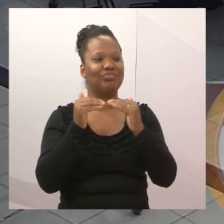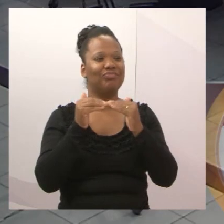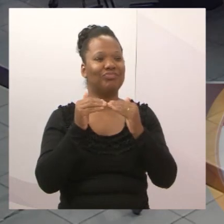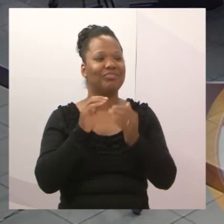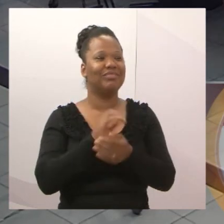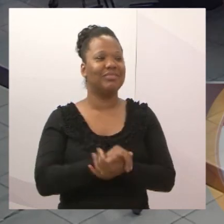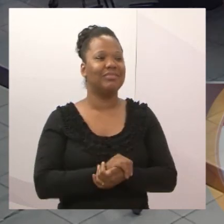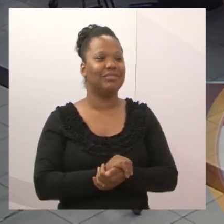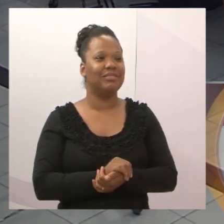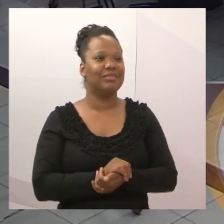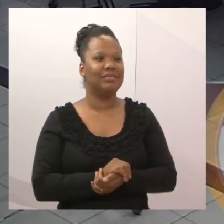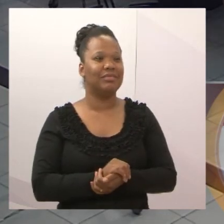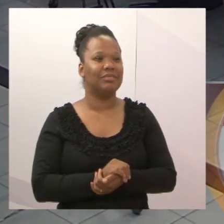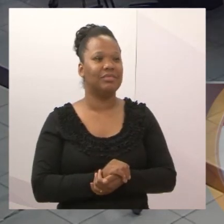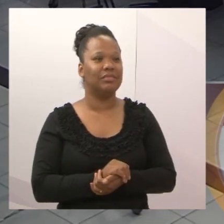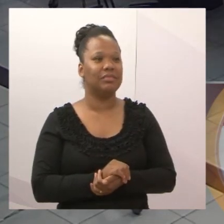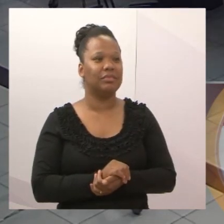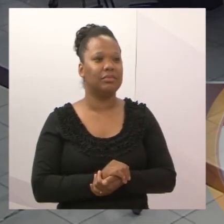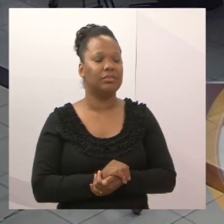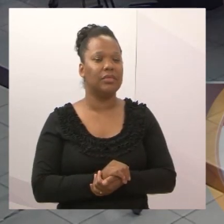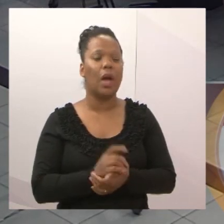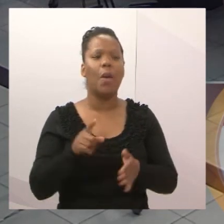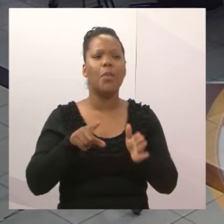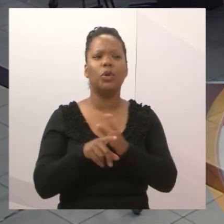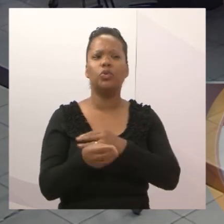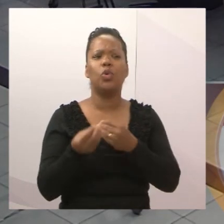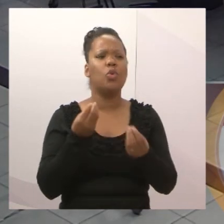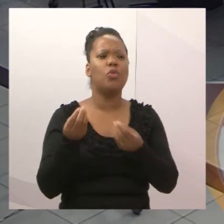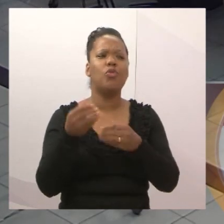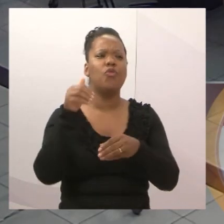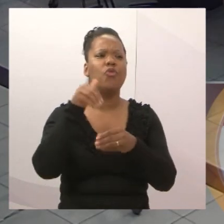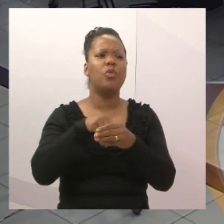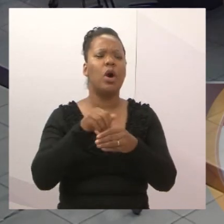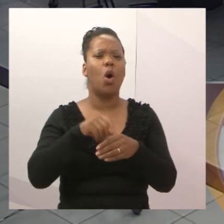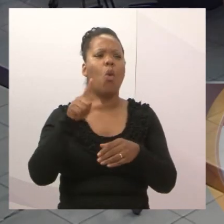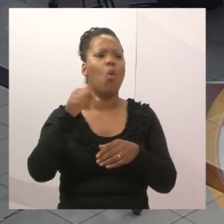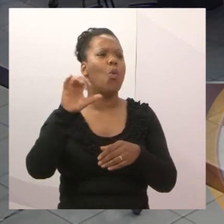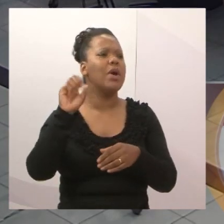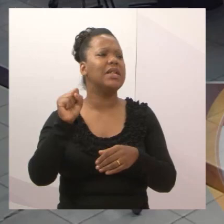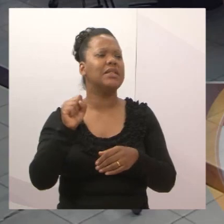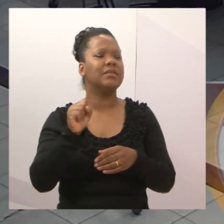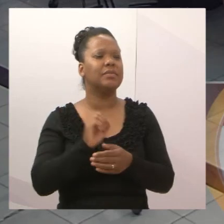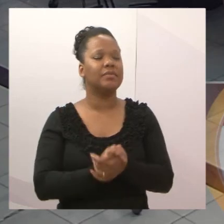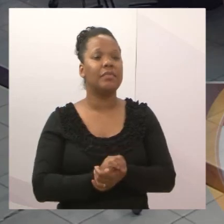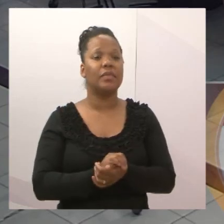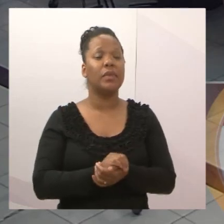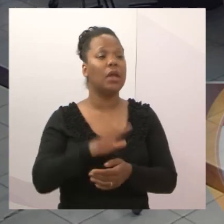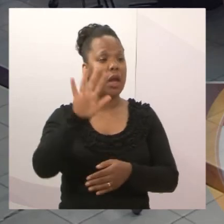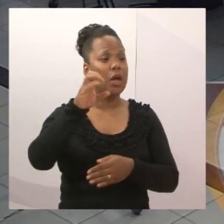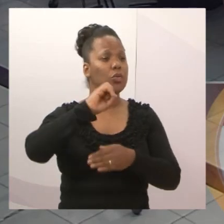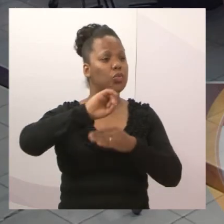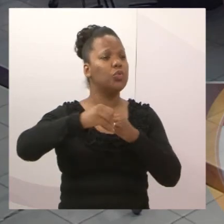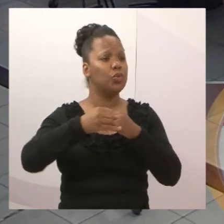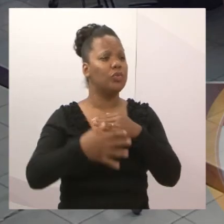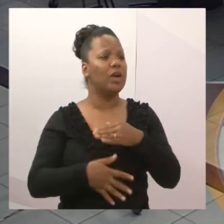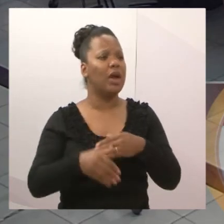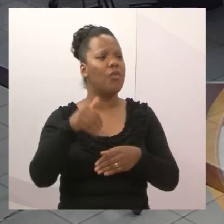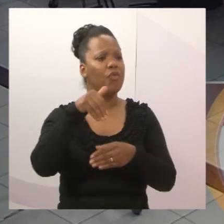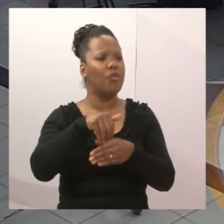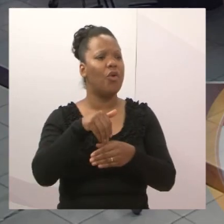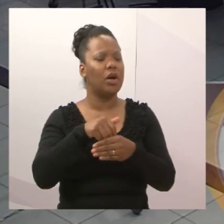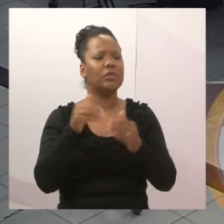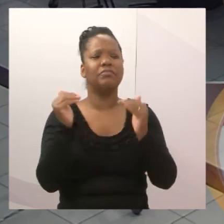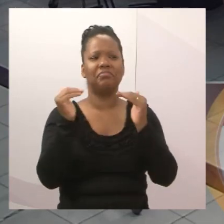Como vota o vereador Luiz Flávio? Senhor presidente, só justificando o voto, eu vou